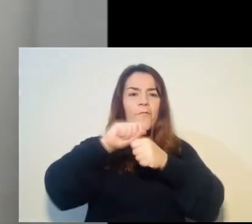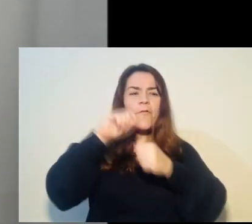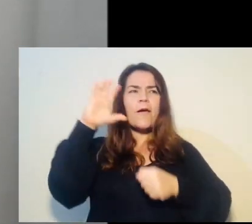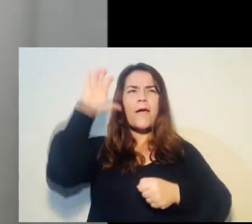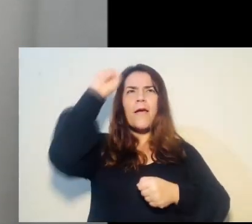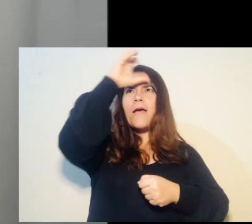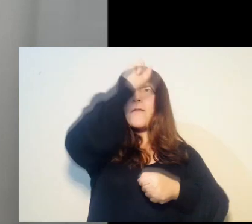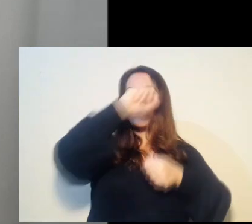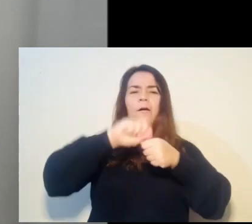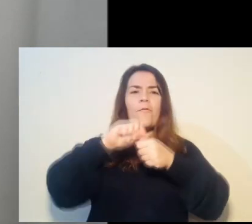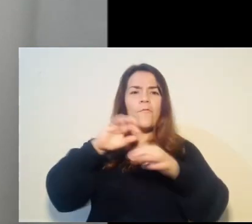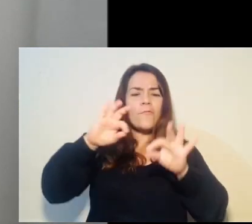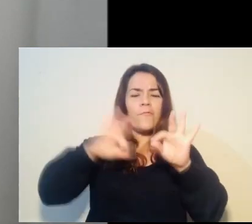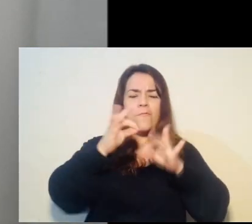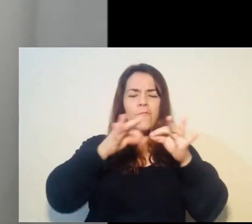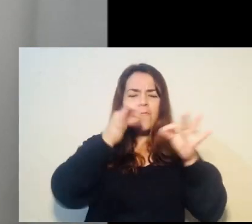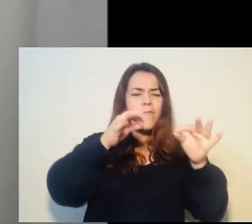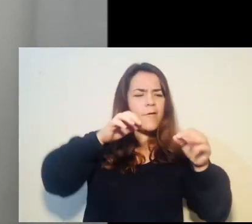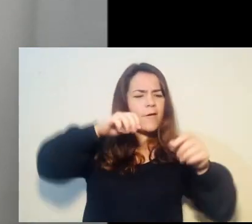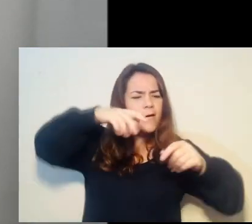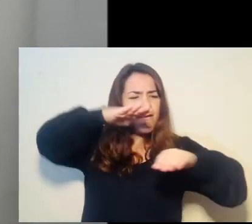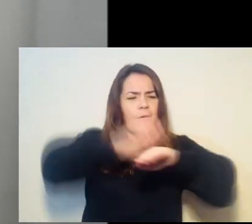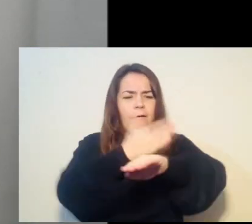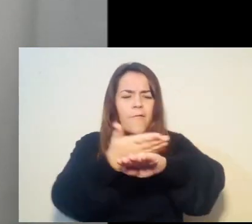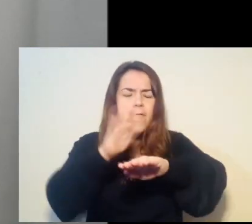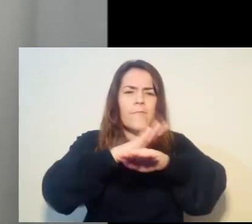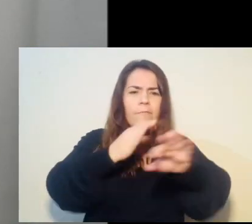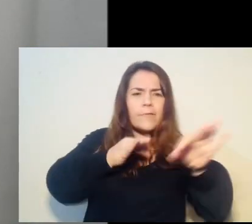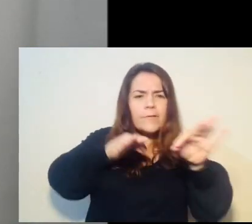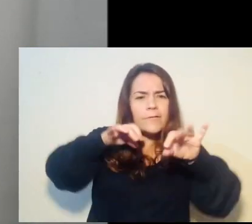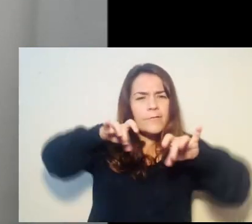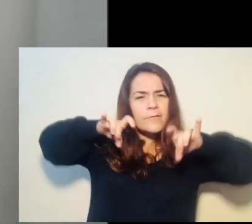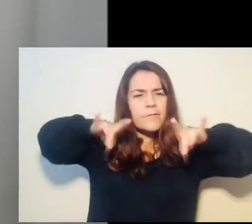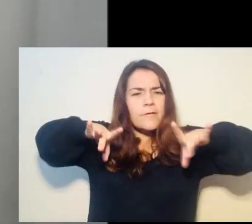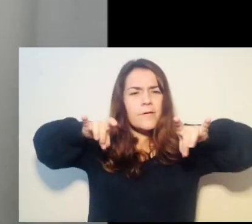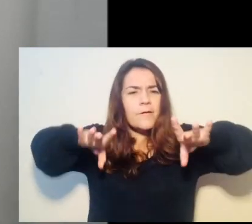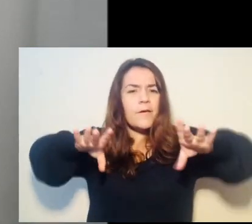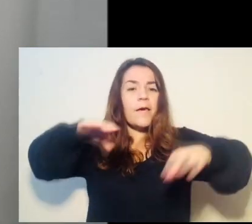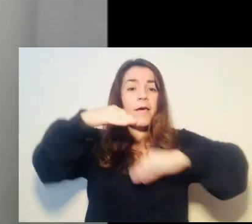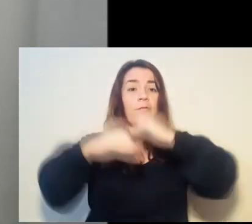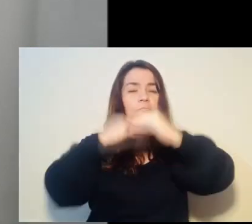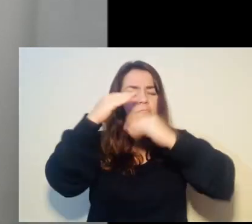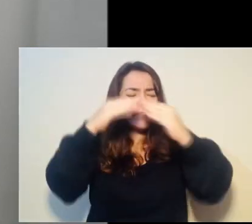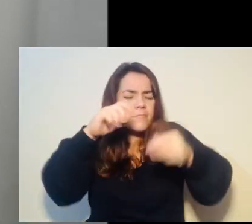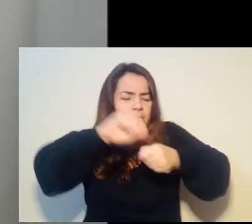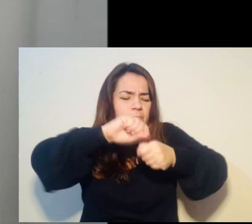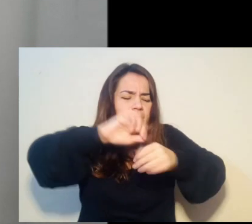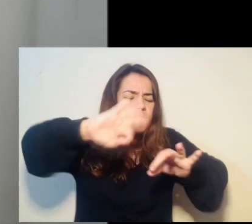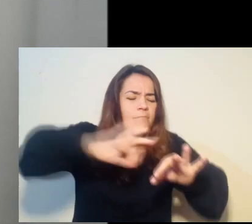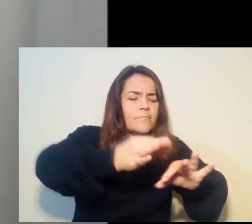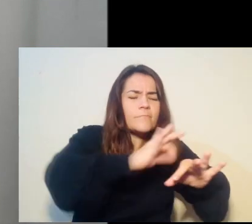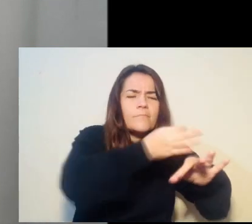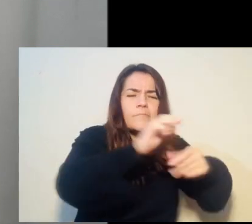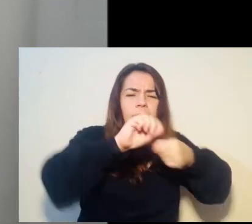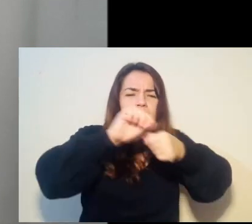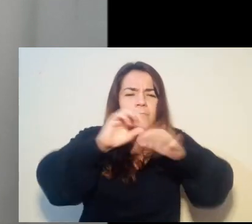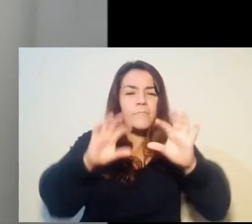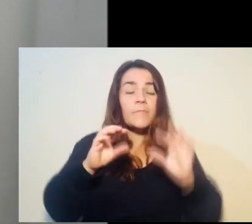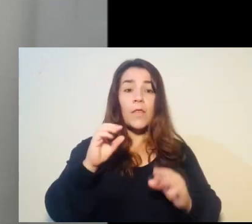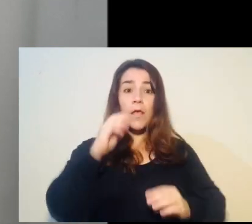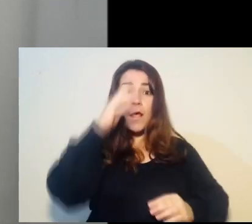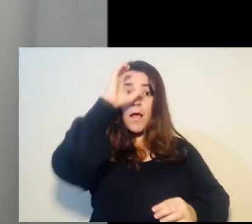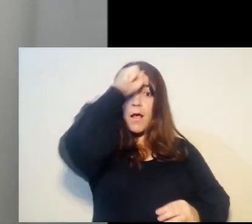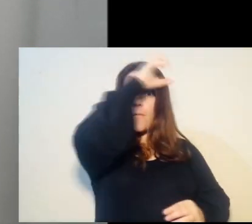um momento eu comecei a confeccioná-los também, a desenvolver um jeito, uma técnica para construir esses instrumentos, aprendendo com